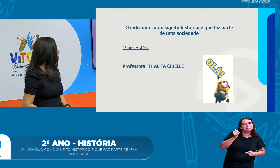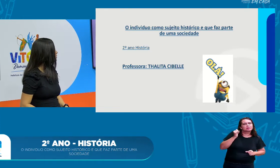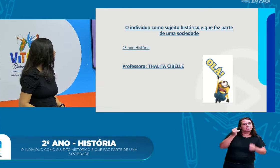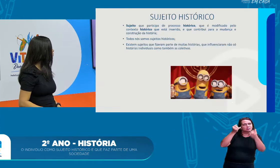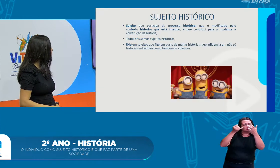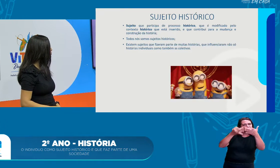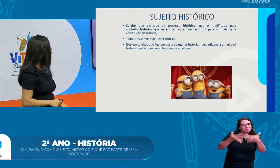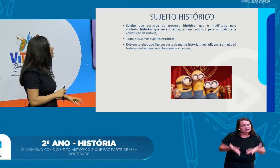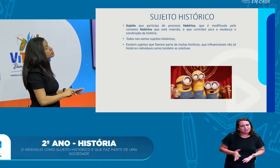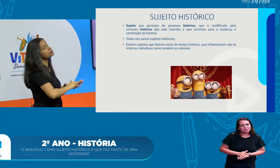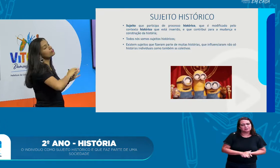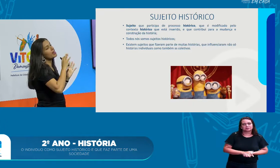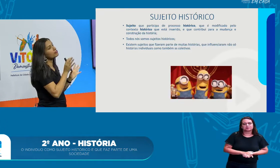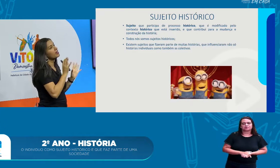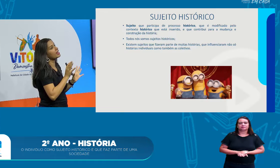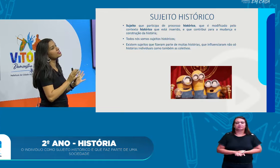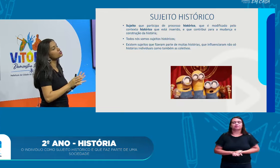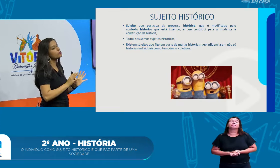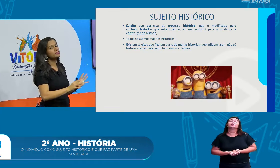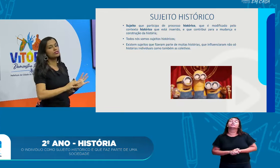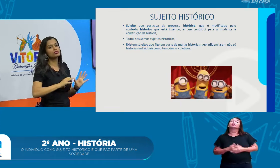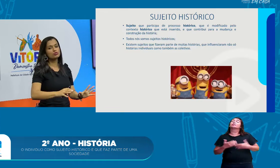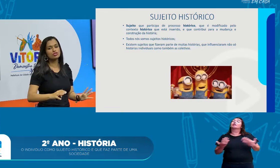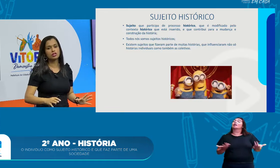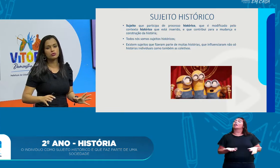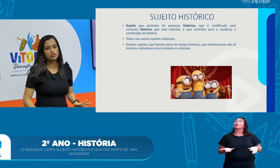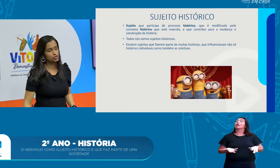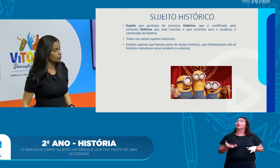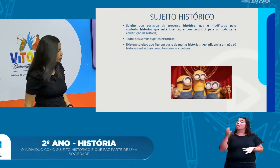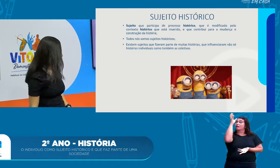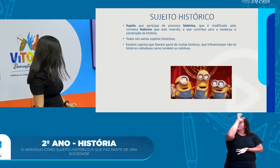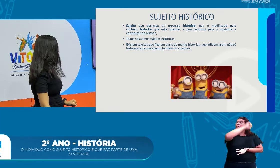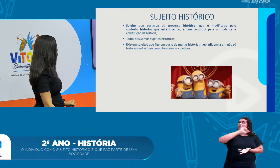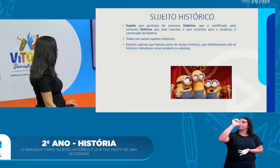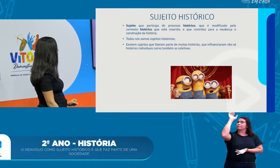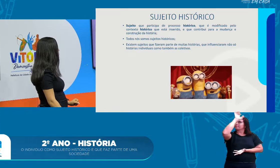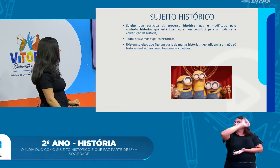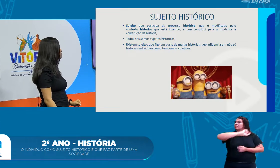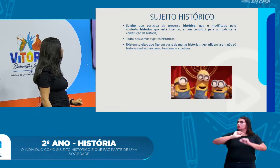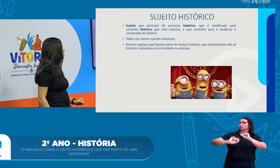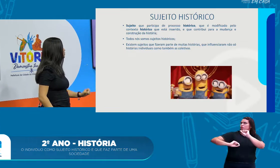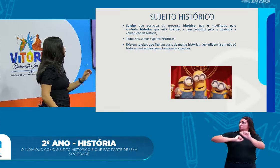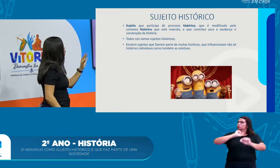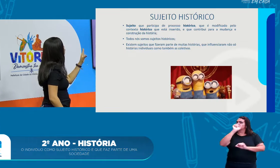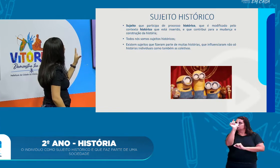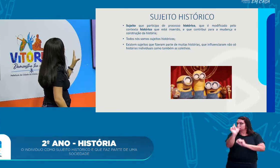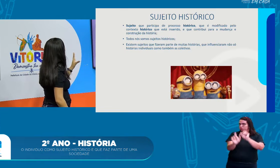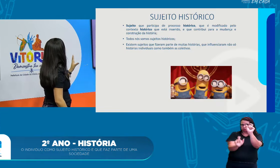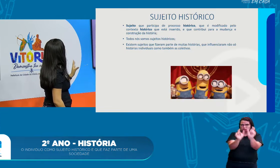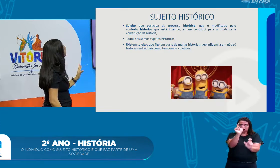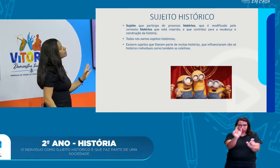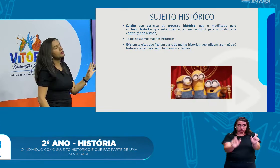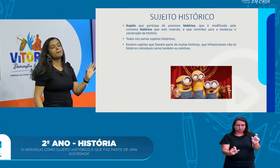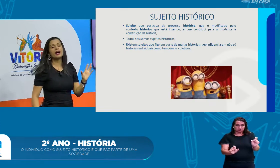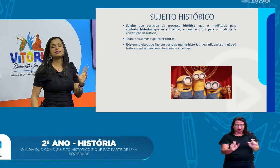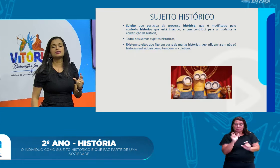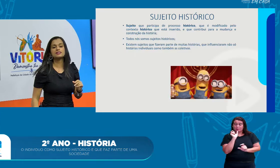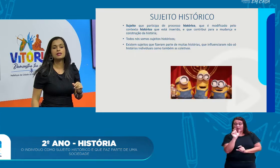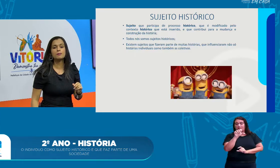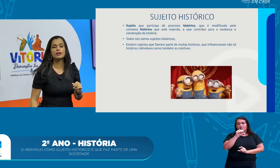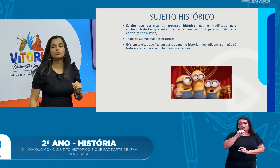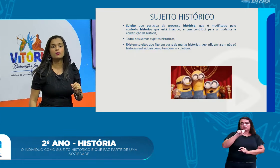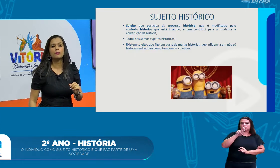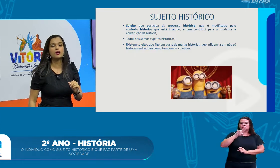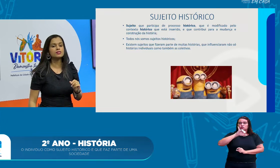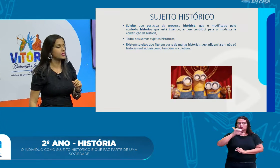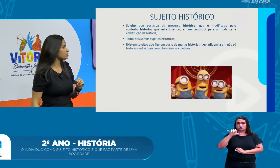lá. Vamos lá ver o que a gente vai falar sobre esse sujeito histórico. Prestem atenção. Sujeito que